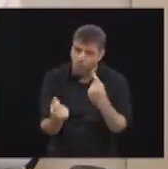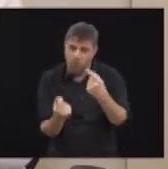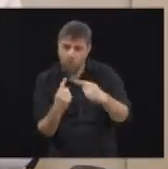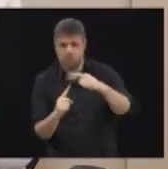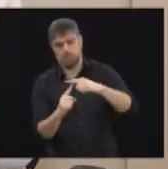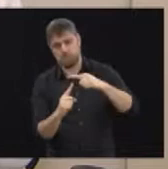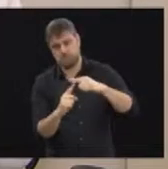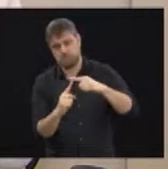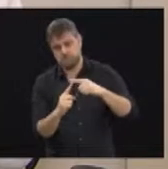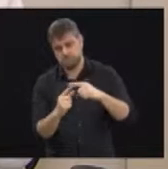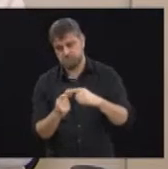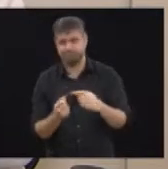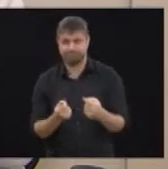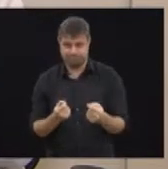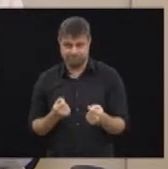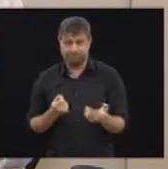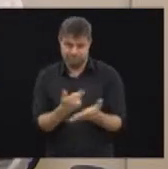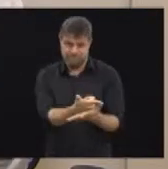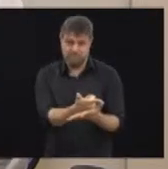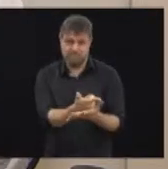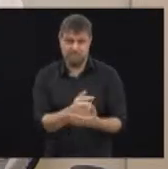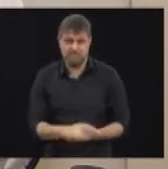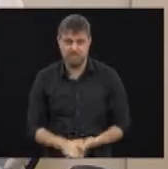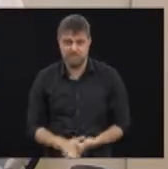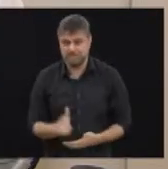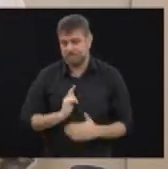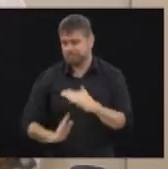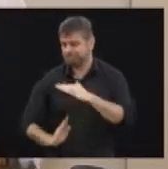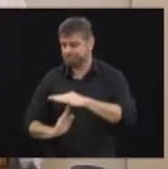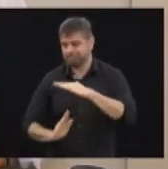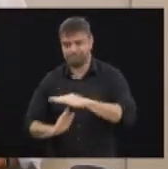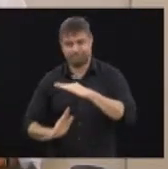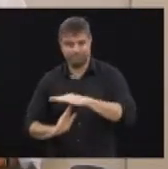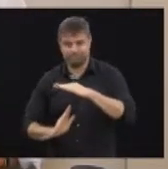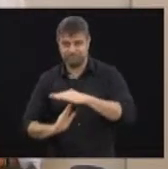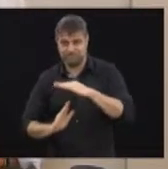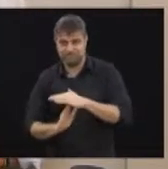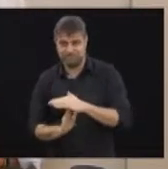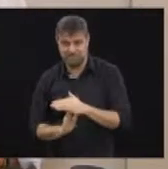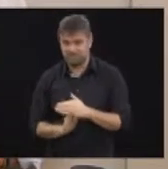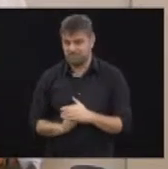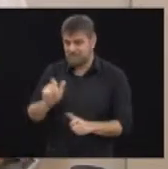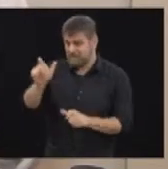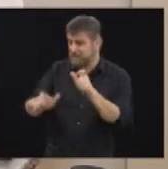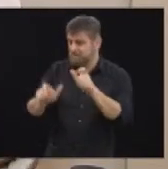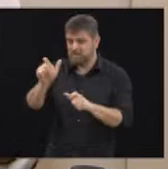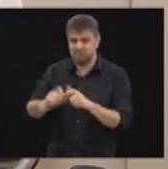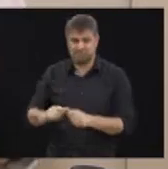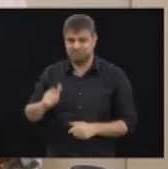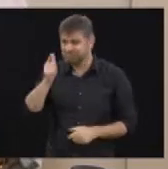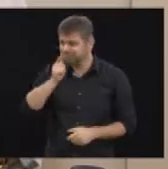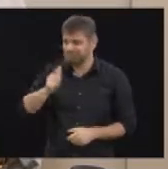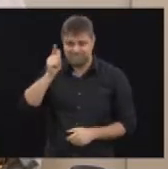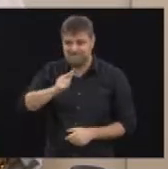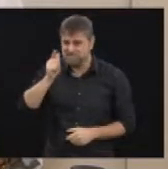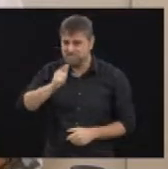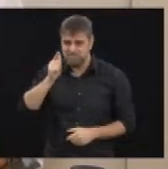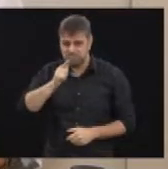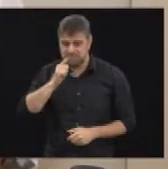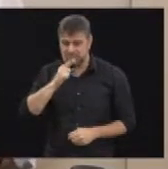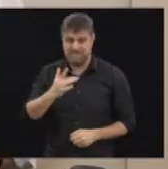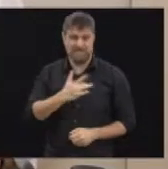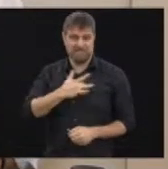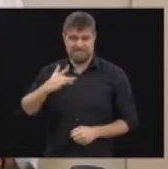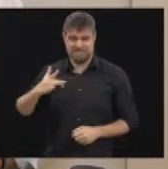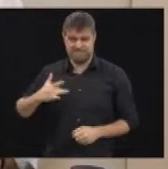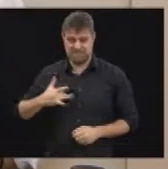alguns tipos. Então, com isso, você limita demais o acesso do paciente a